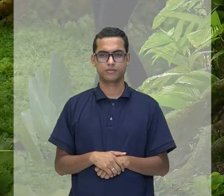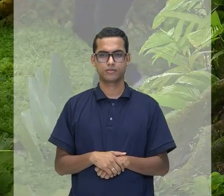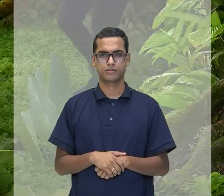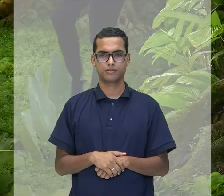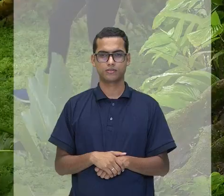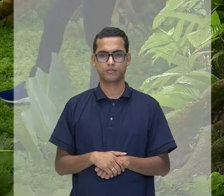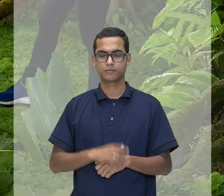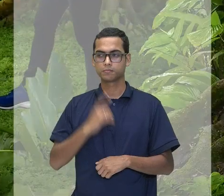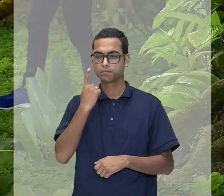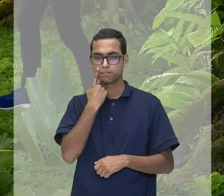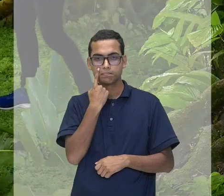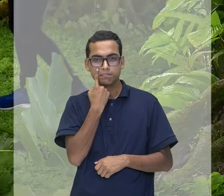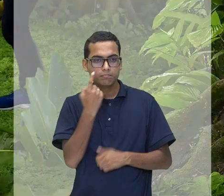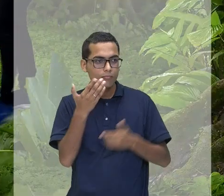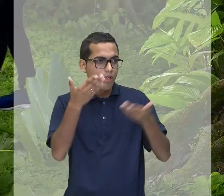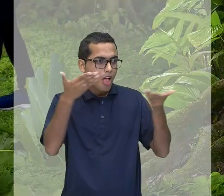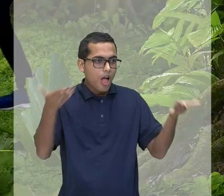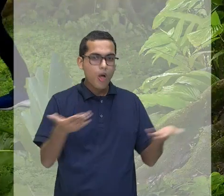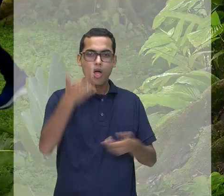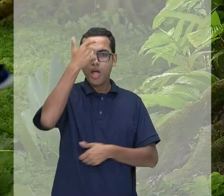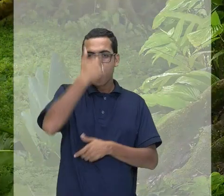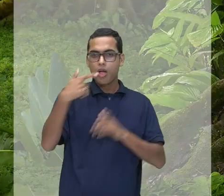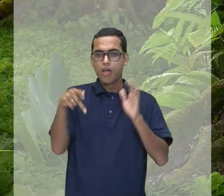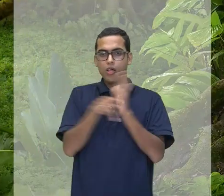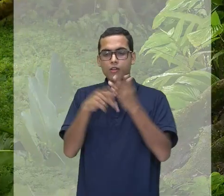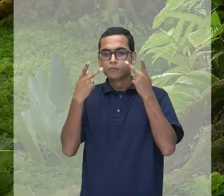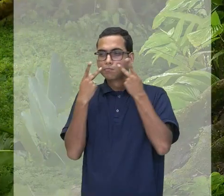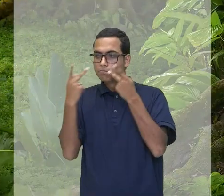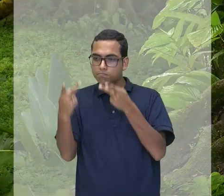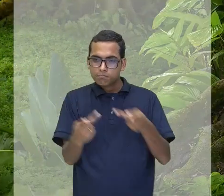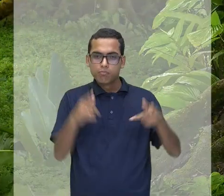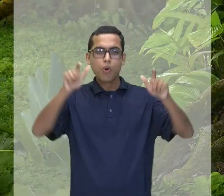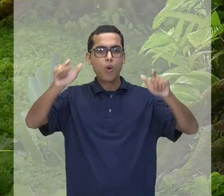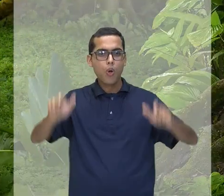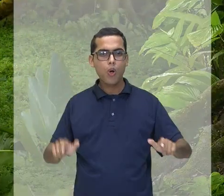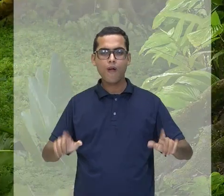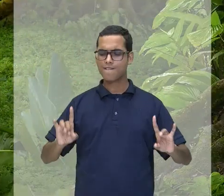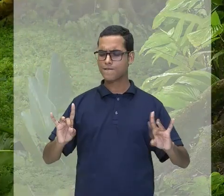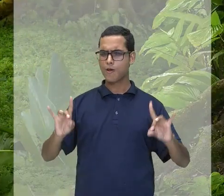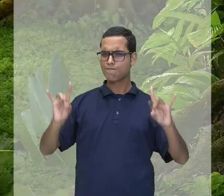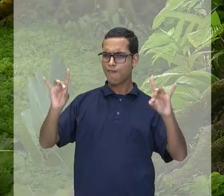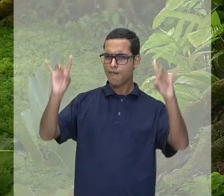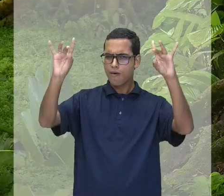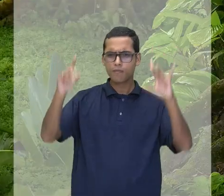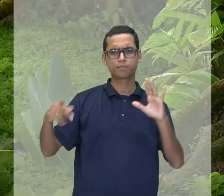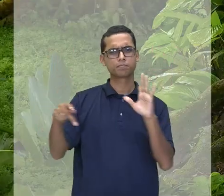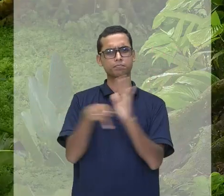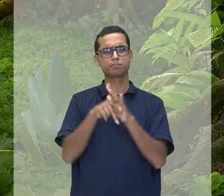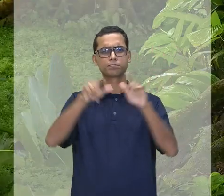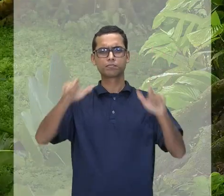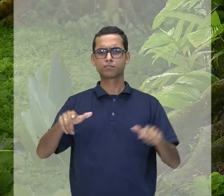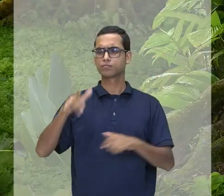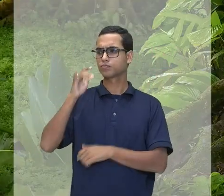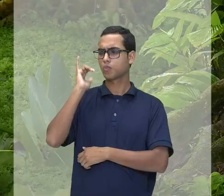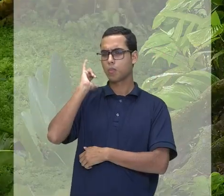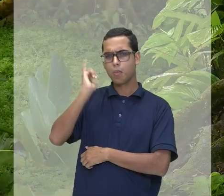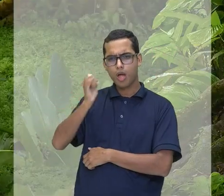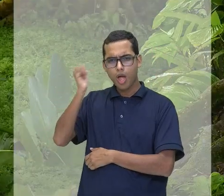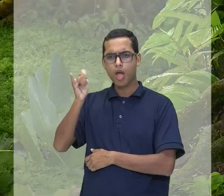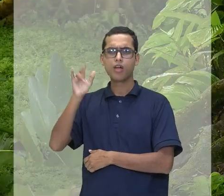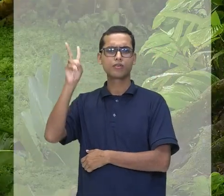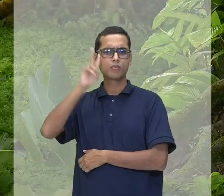Muito bem, eu vim aqui neste cenário todo especial da nossa narrativa para contar